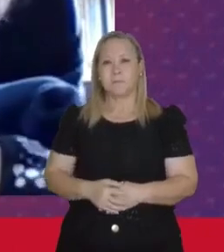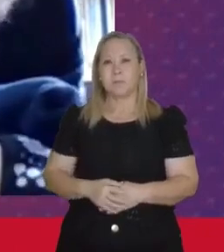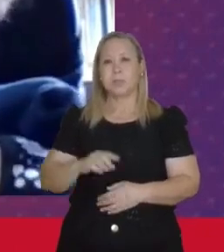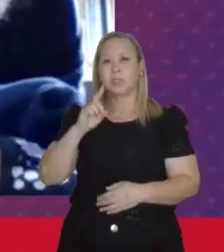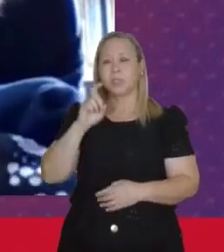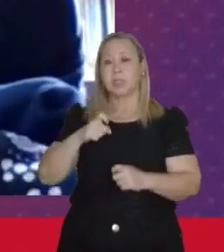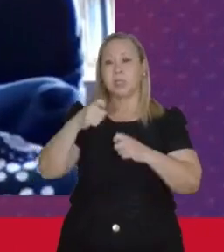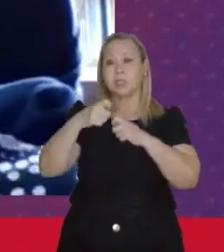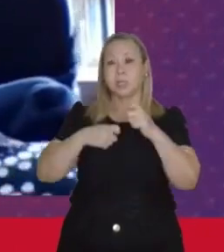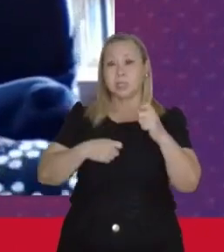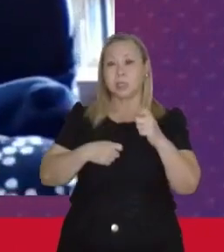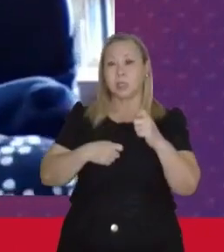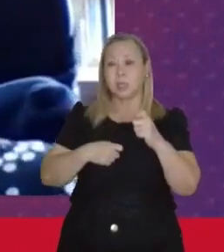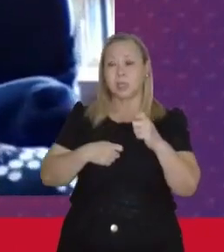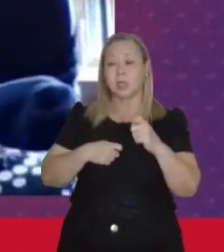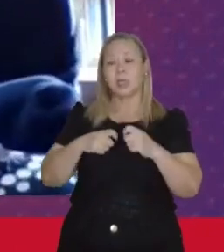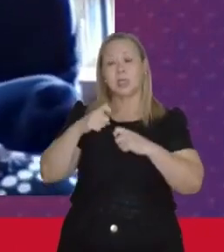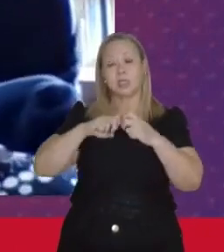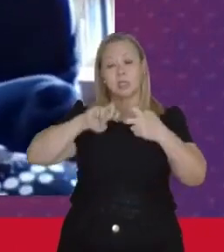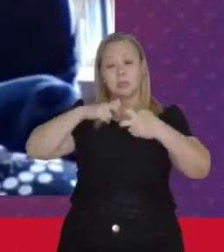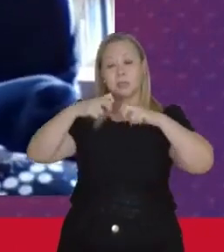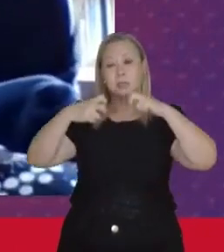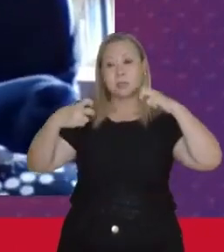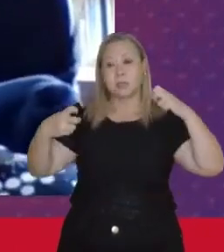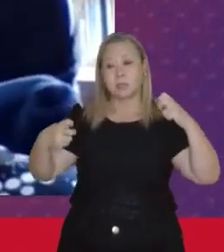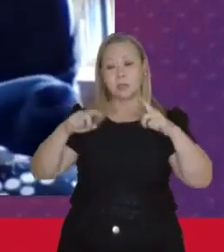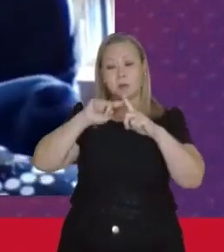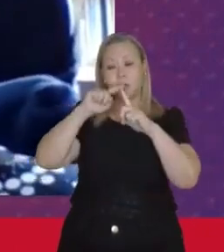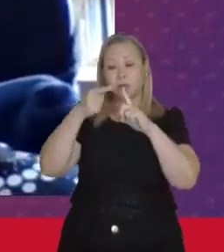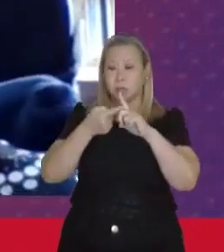Direitos sexuais e direitos reprodutivos.